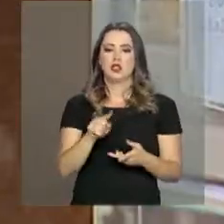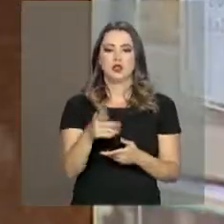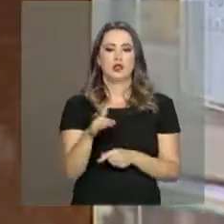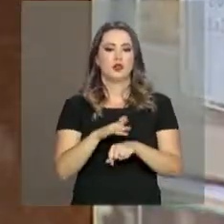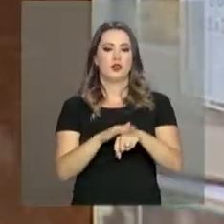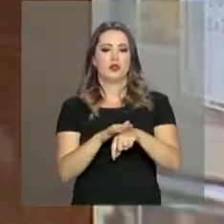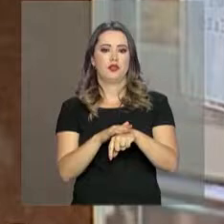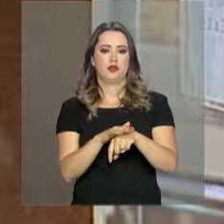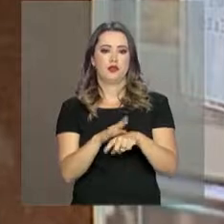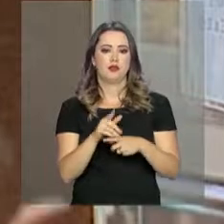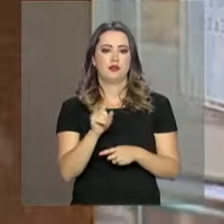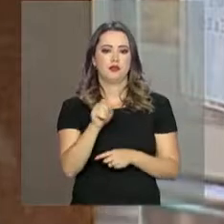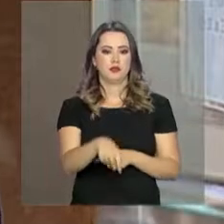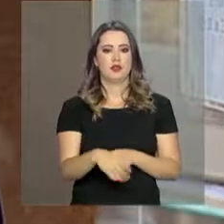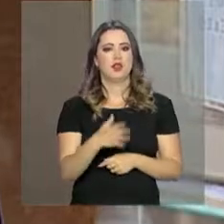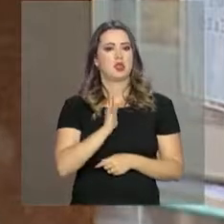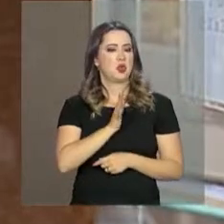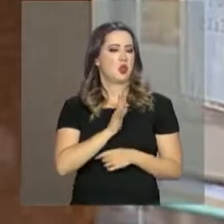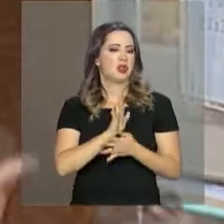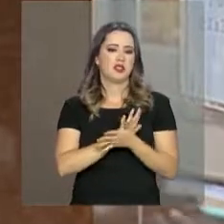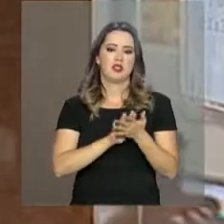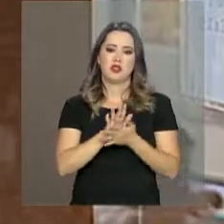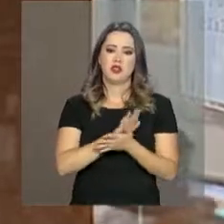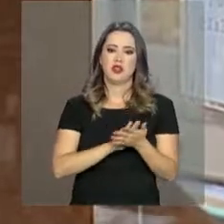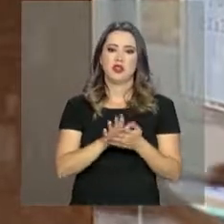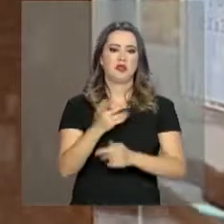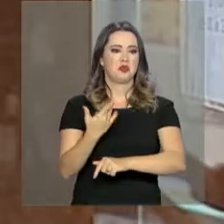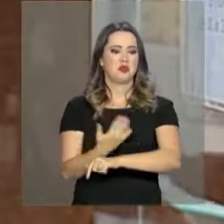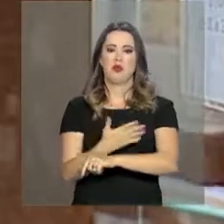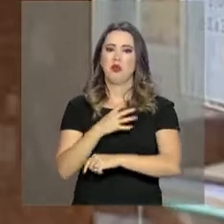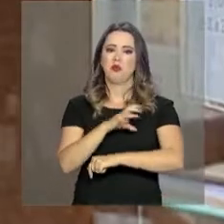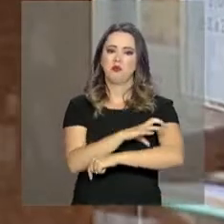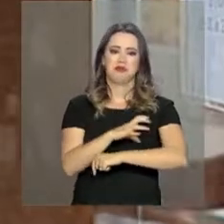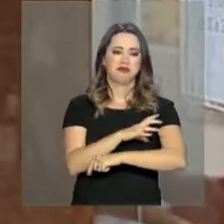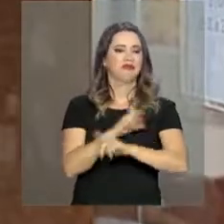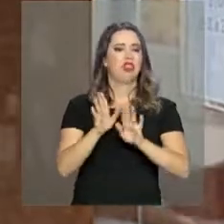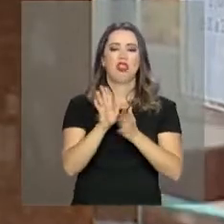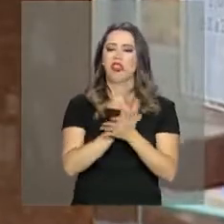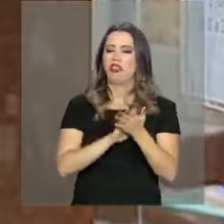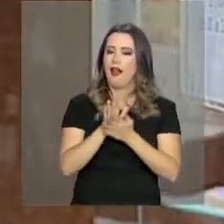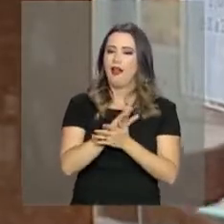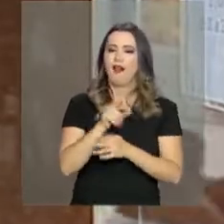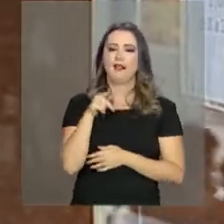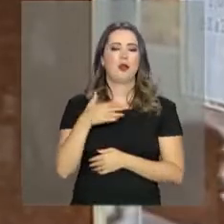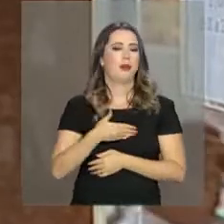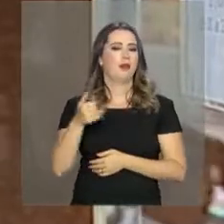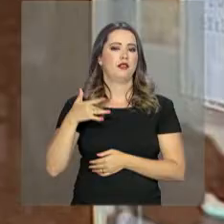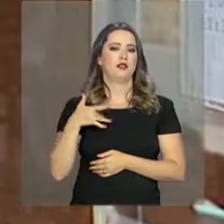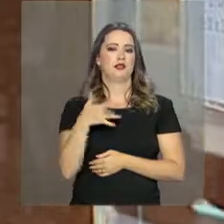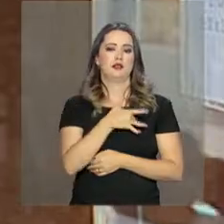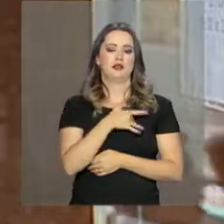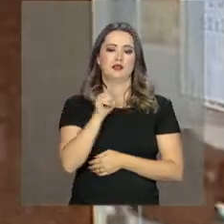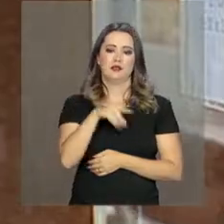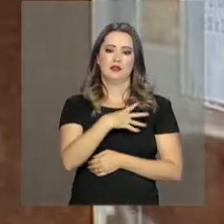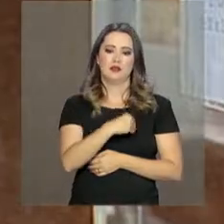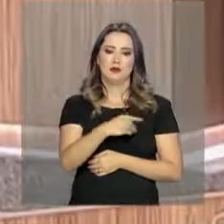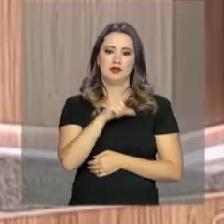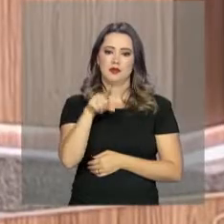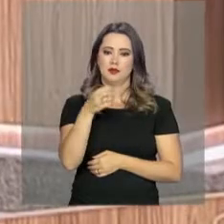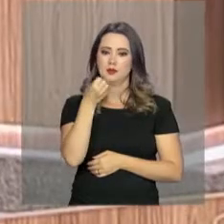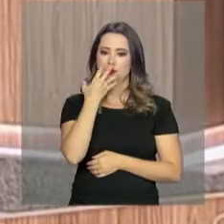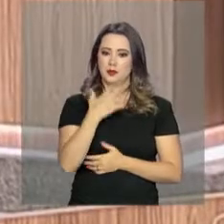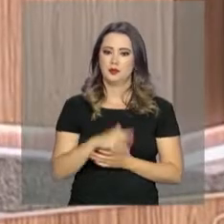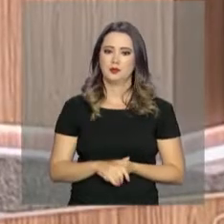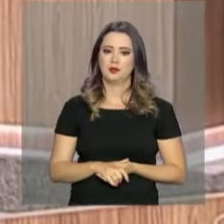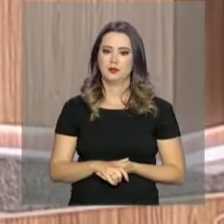doenças cardíacas é colesterol alto hipertensão na então é muito importante a amamentação o